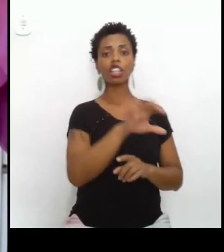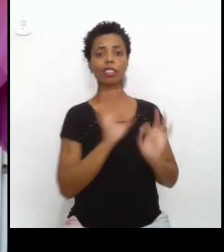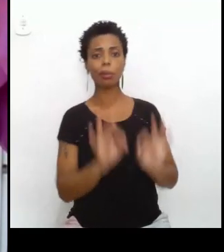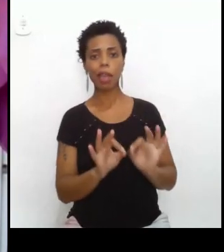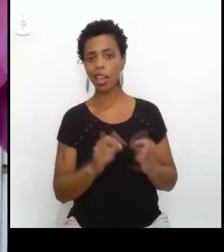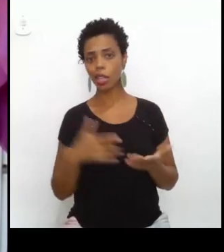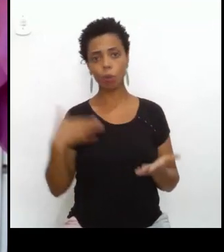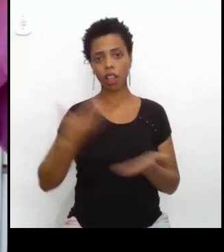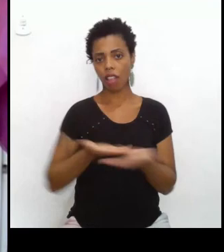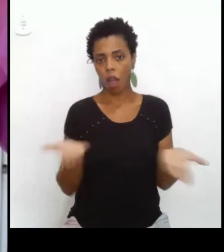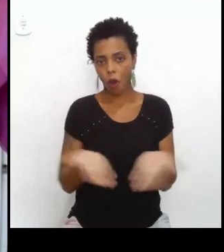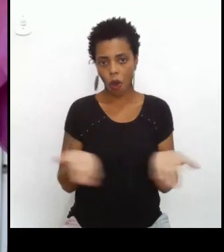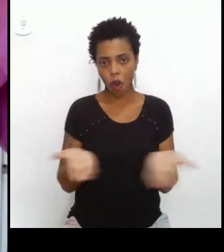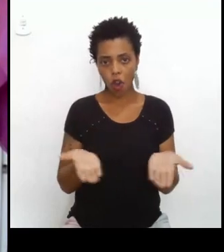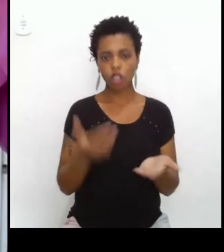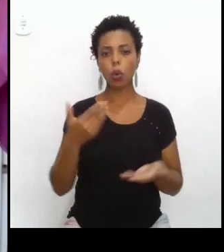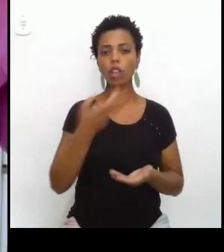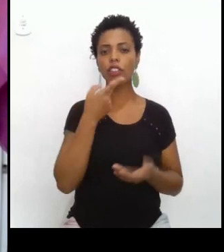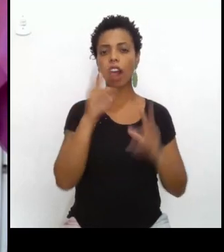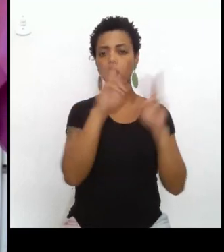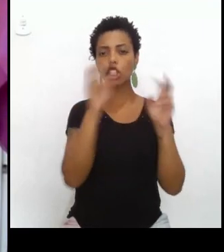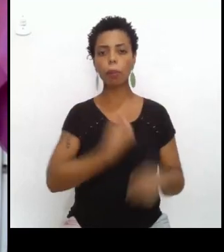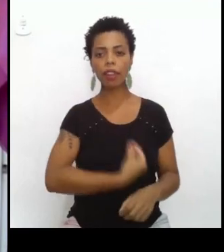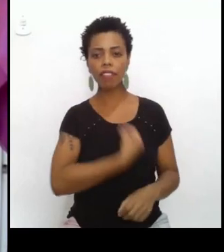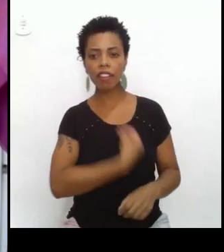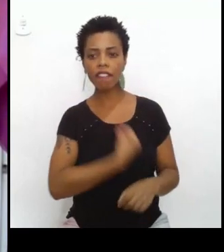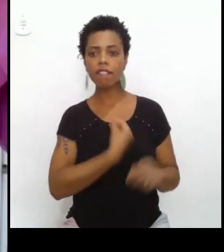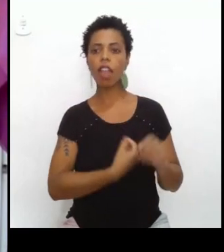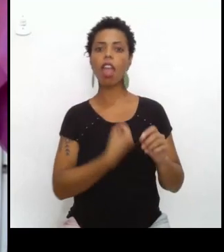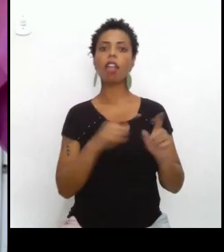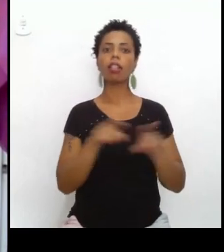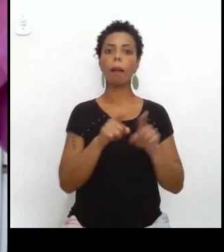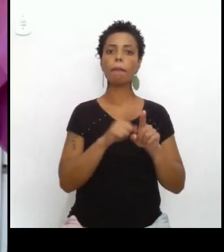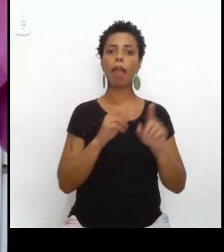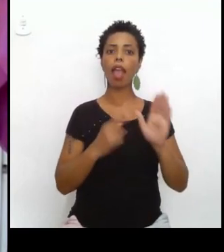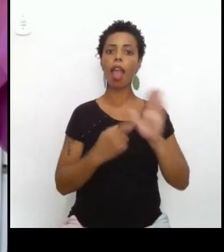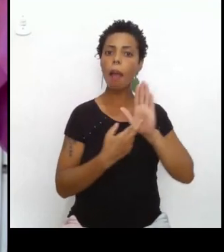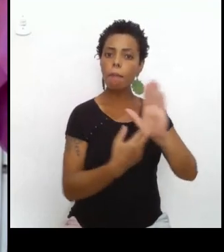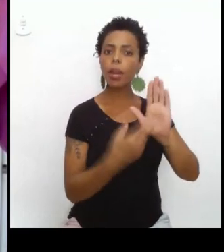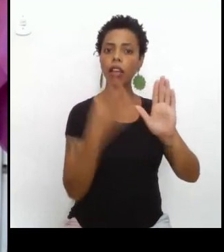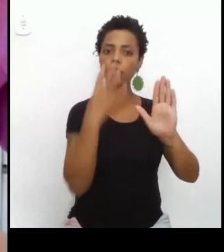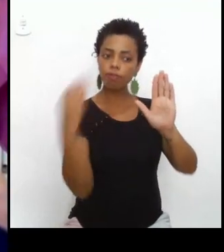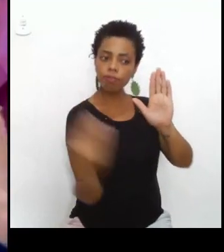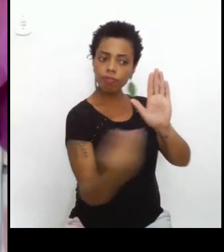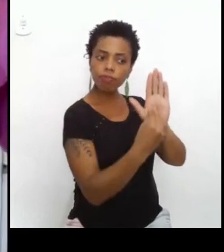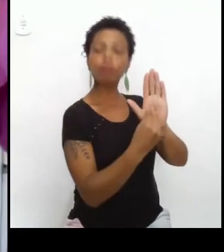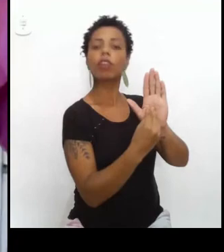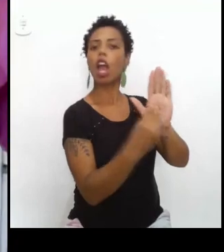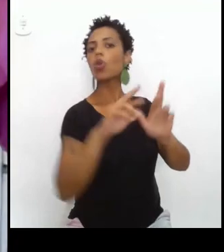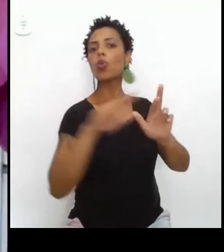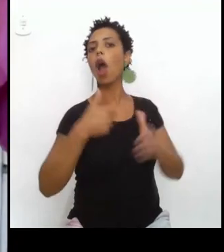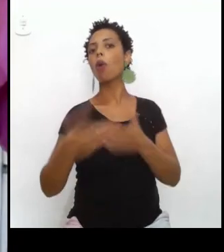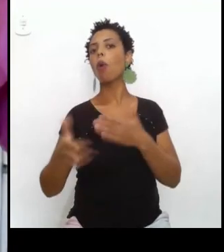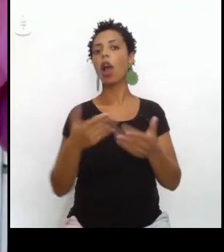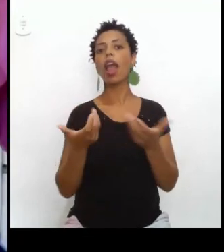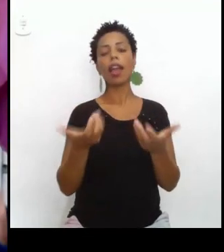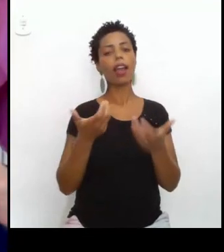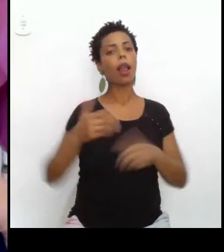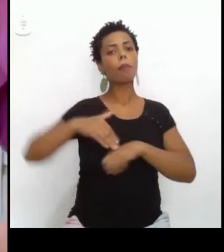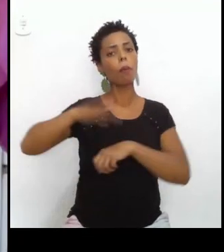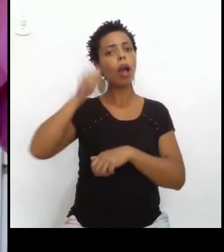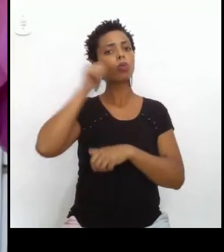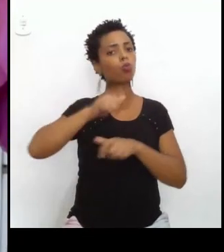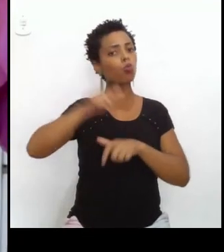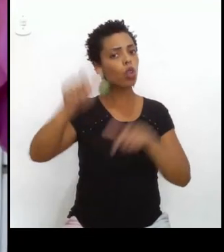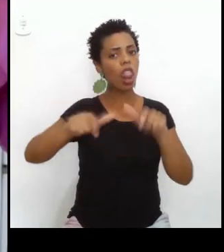quando a gente fala de resistência quando a gente fala de representatividade a gente tá não pode estar falando de qualquer né a gente mais mulheres no espaço da